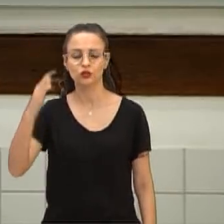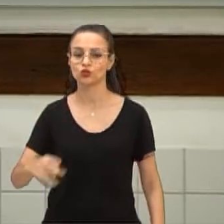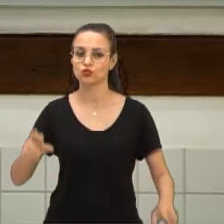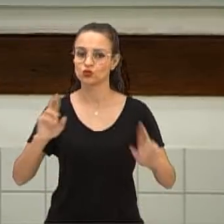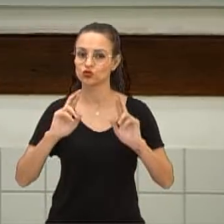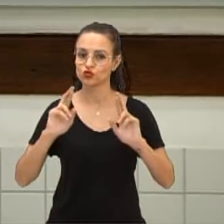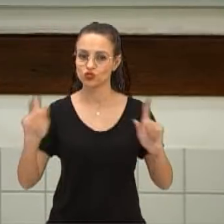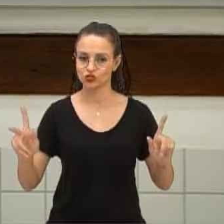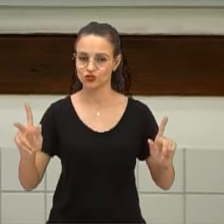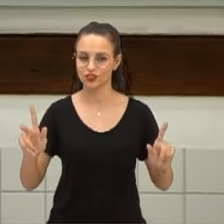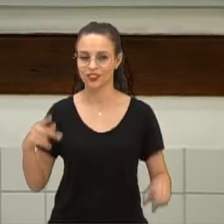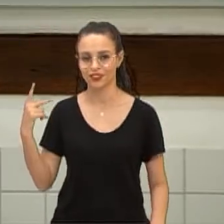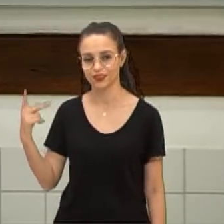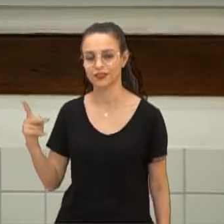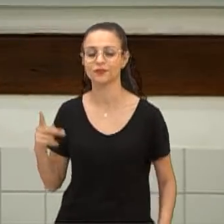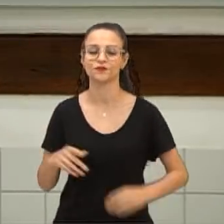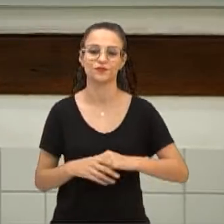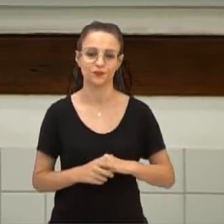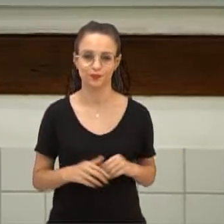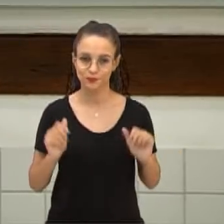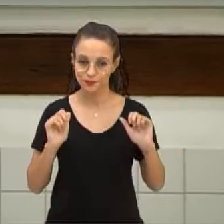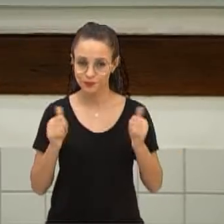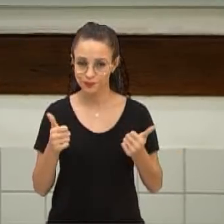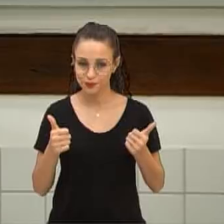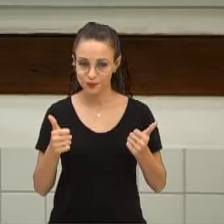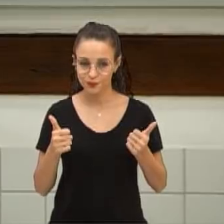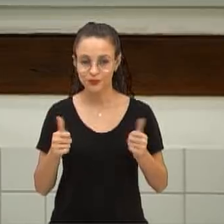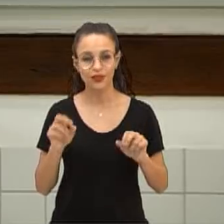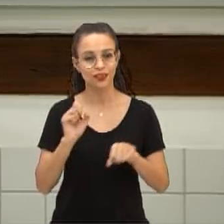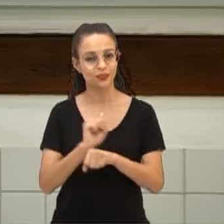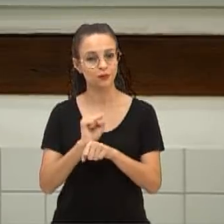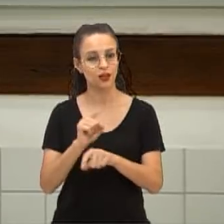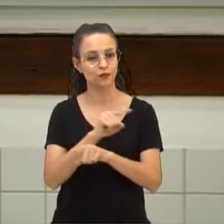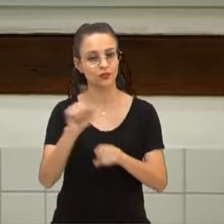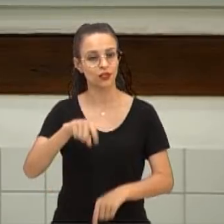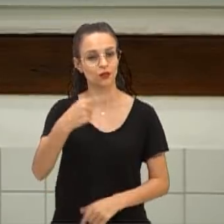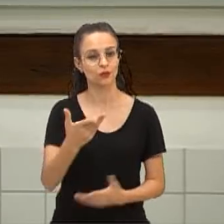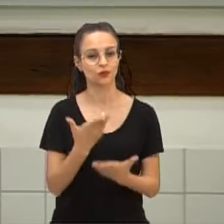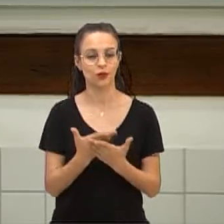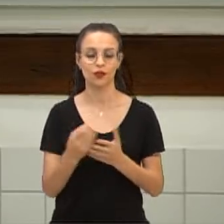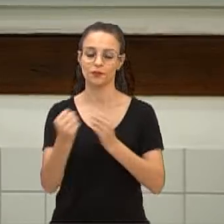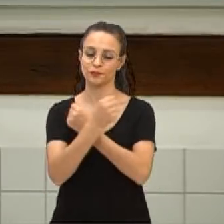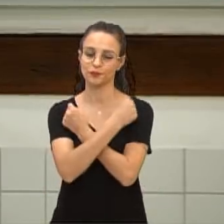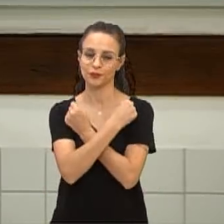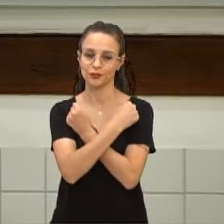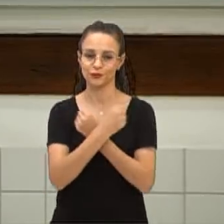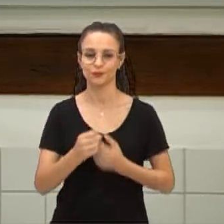totalmente oposto ao que o nosso amigo fez. Beleza? Conto com vocês na próxima aula, um grande abraço.